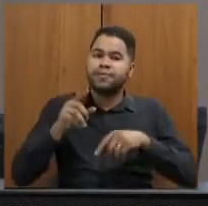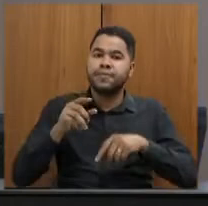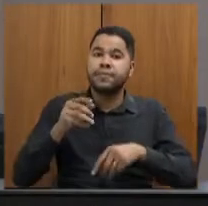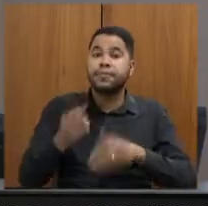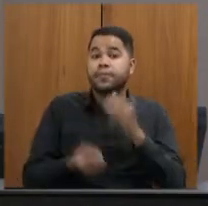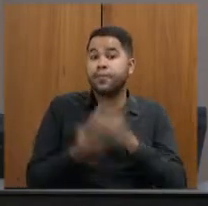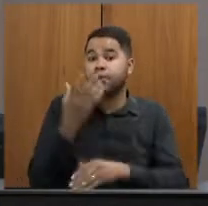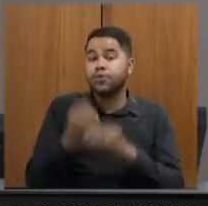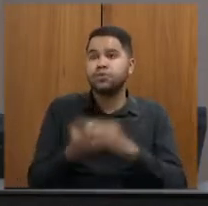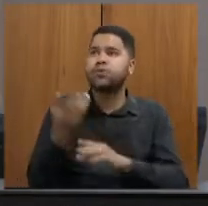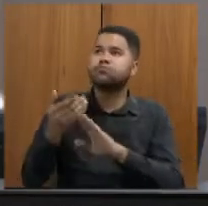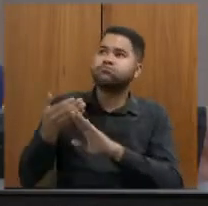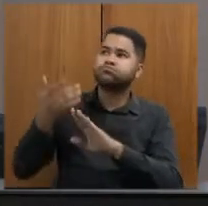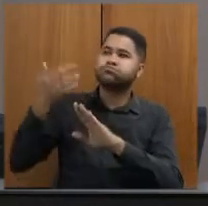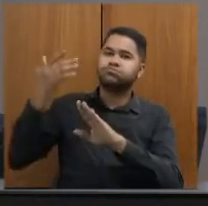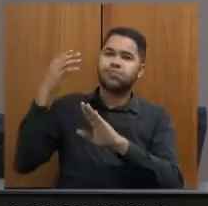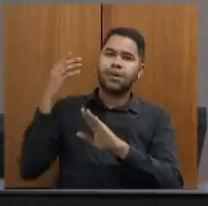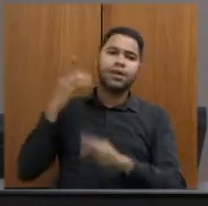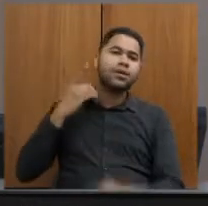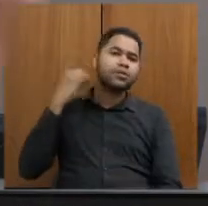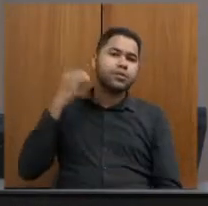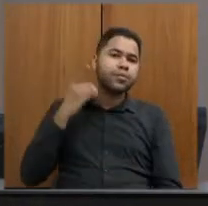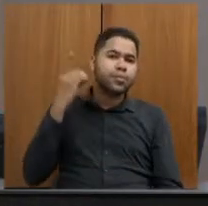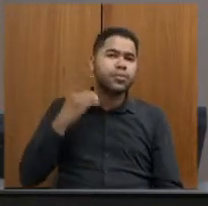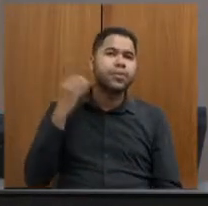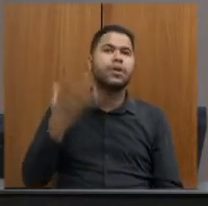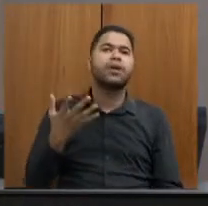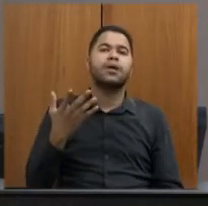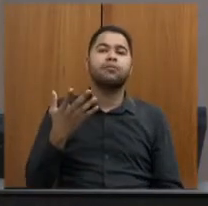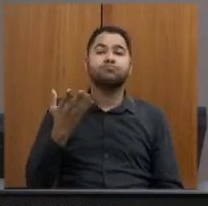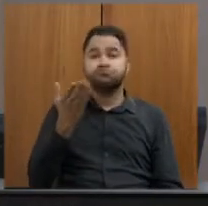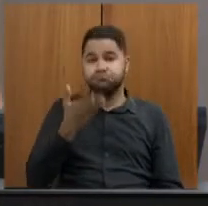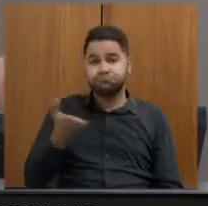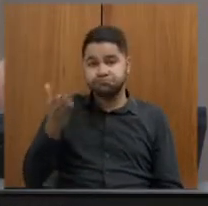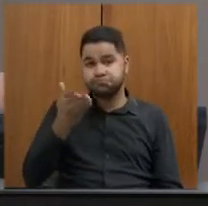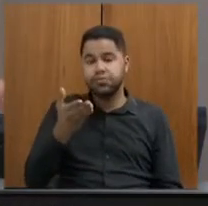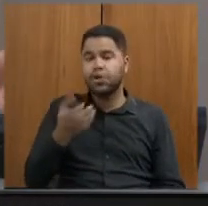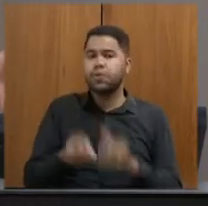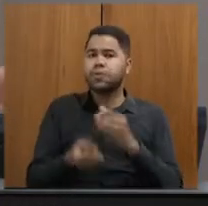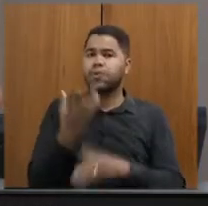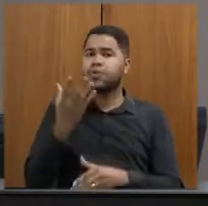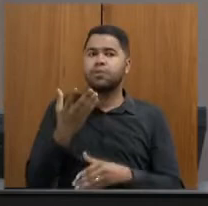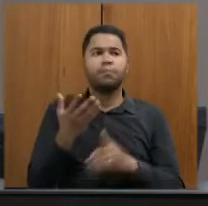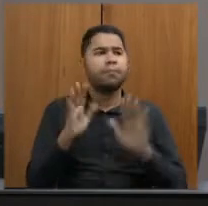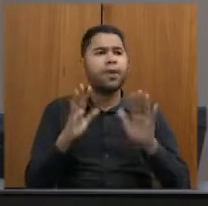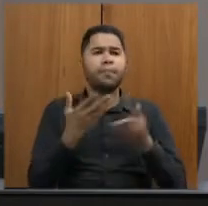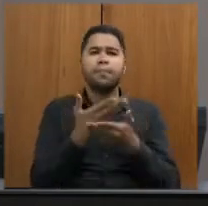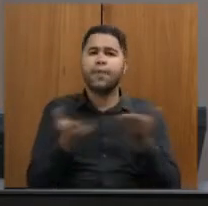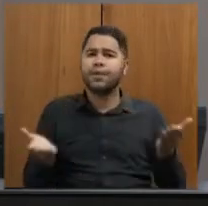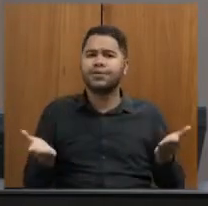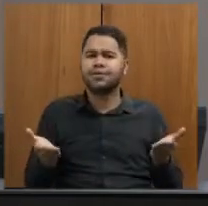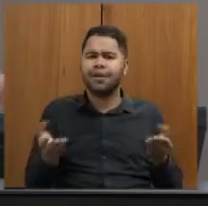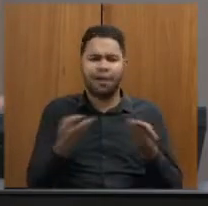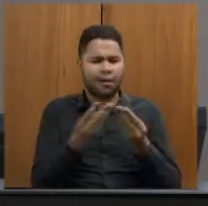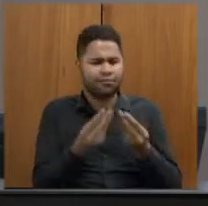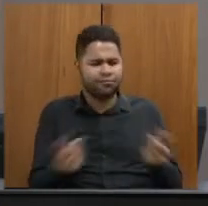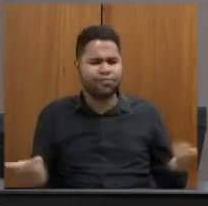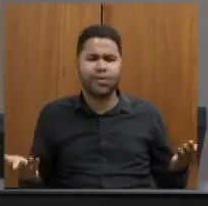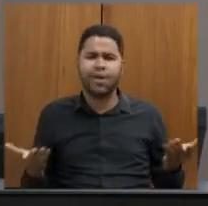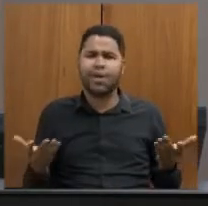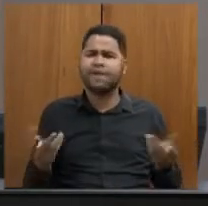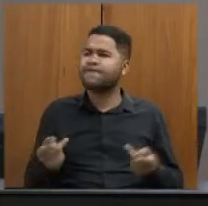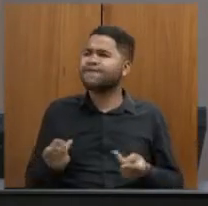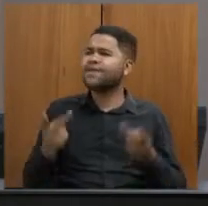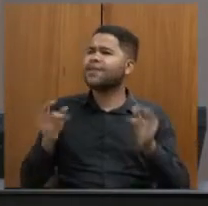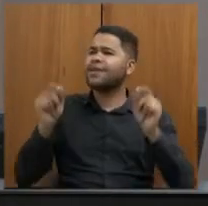que muitas vezes no passado o deputado alegria o deputado Beatriz Cerqueira o produtor a produzir perdia era um desperdício não tinha para